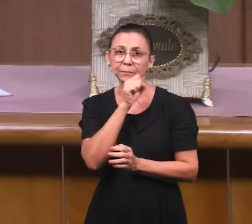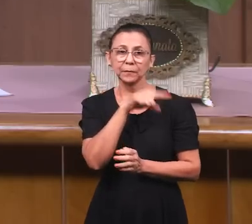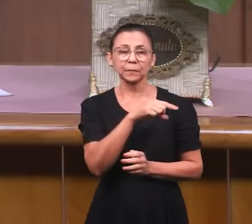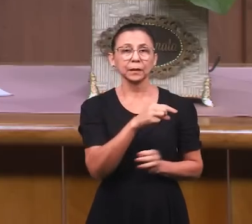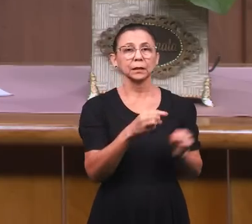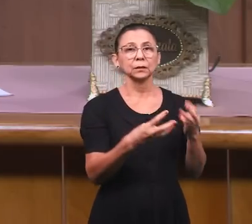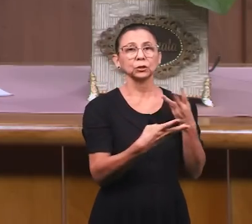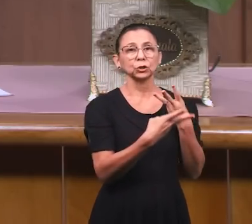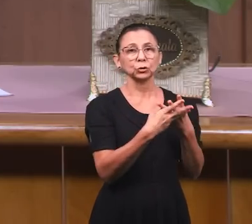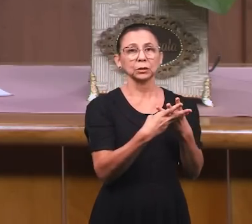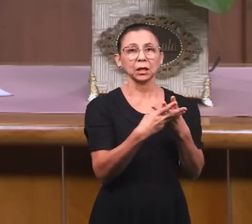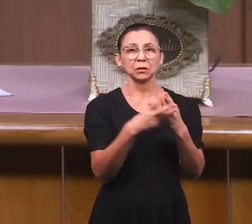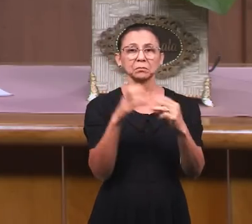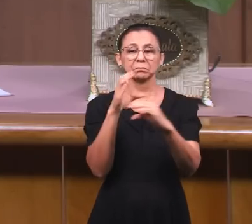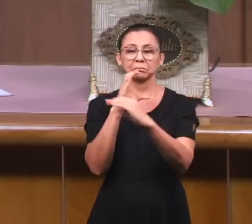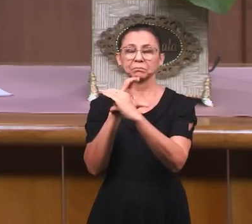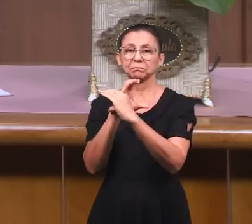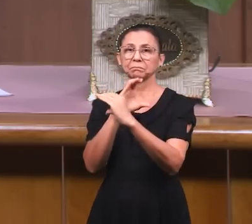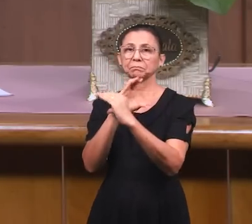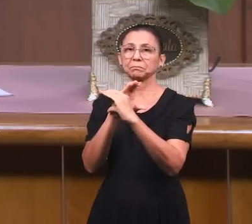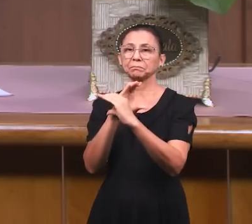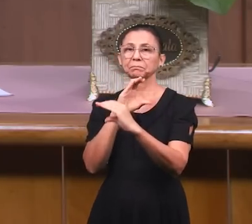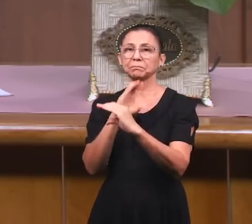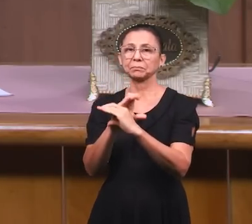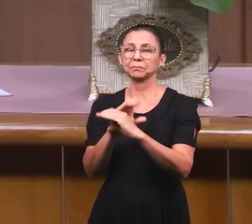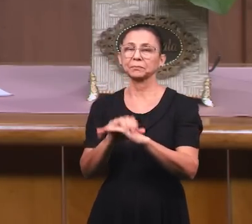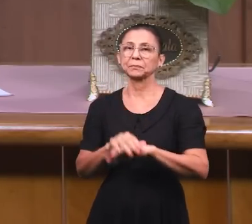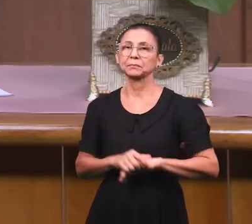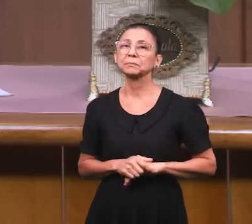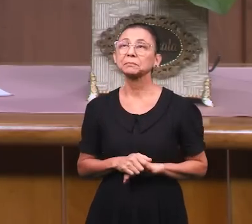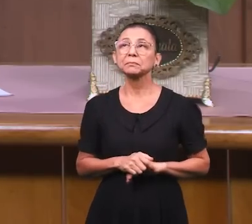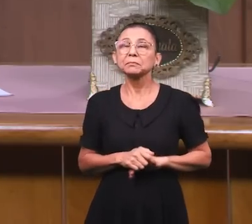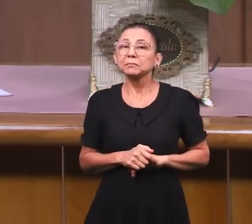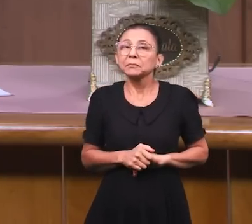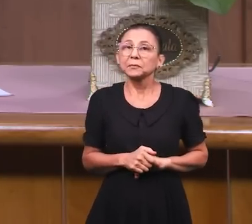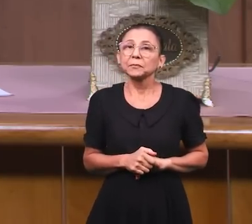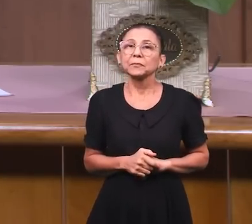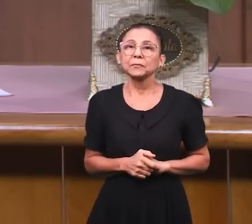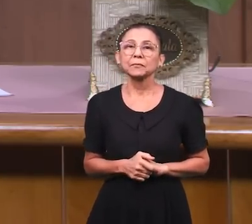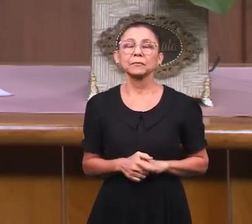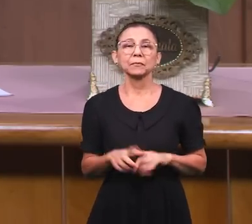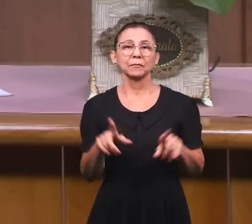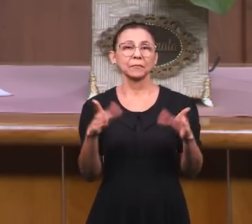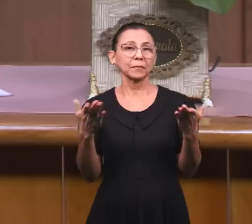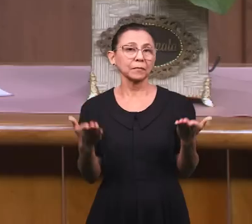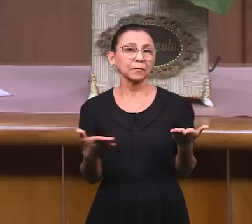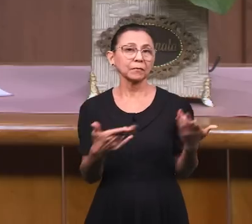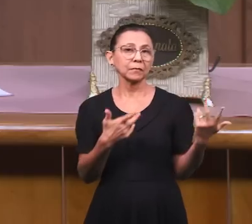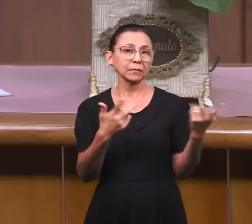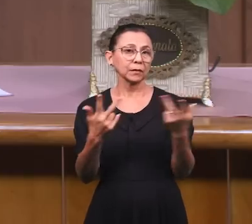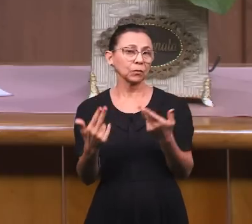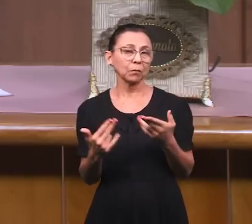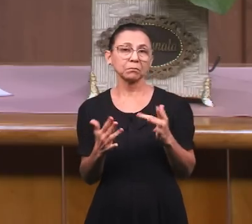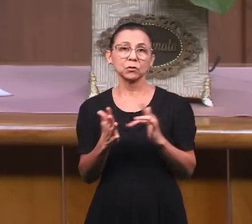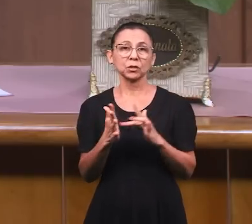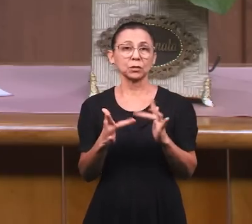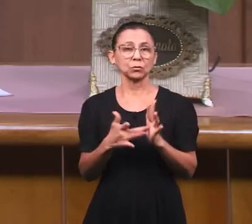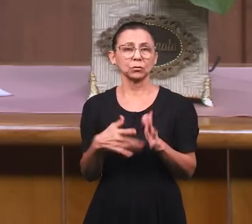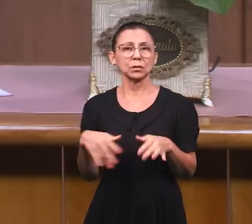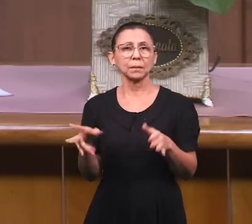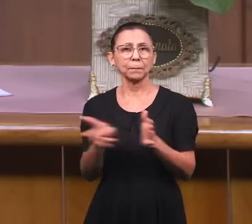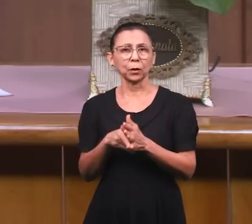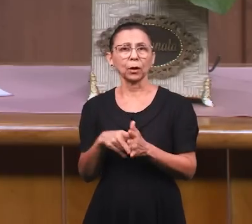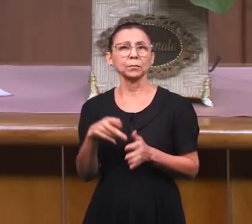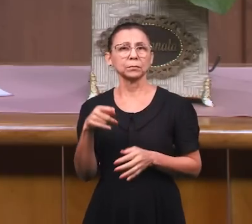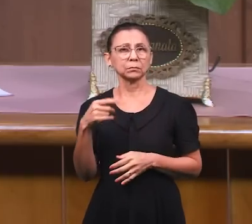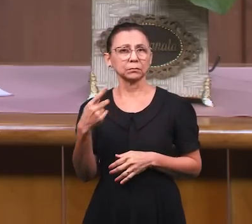exatamente como um samaritano, ele foi desprezado, né? Era como alguém que as pessoas escondiam o rosto. Não tinha